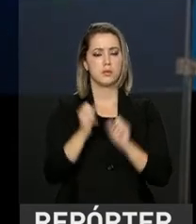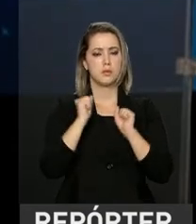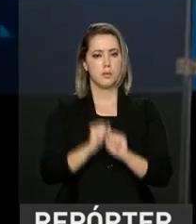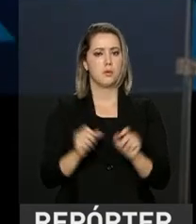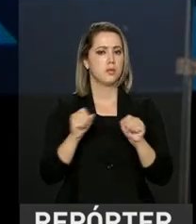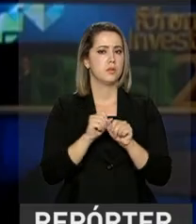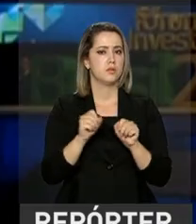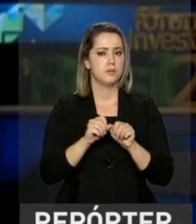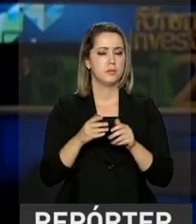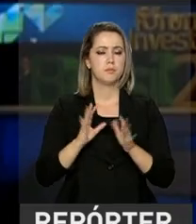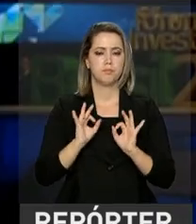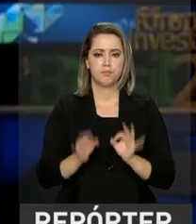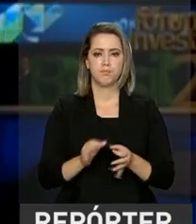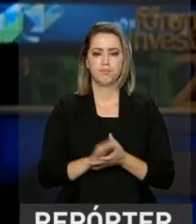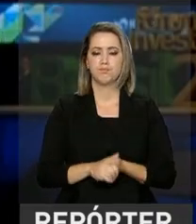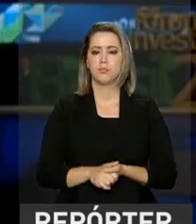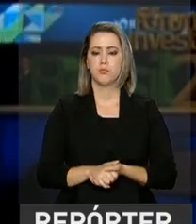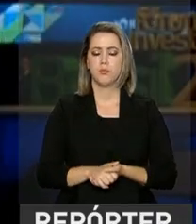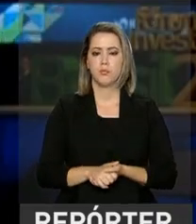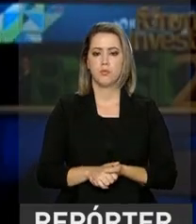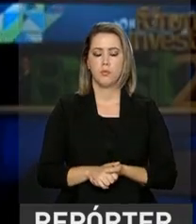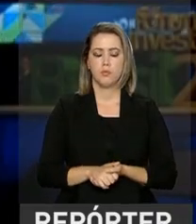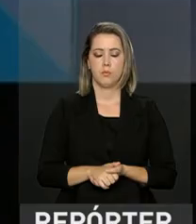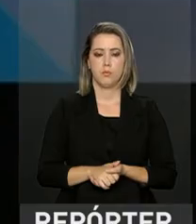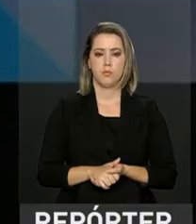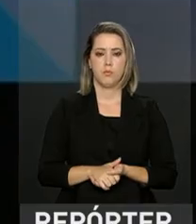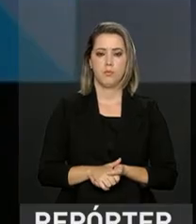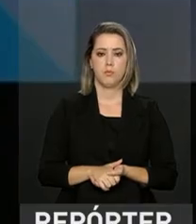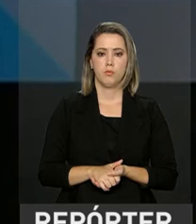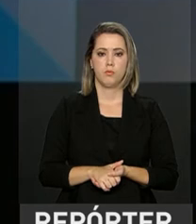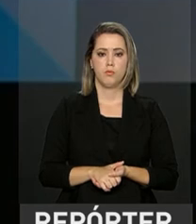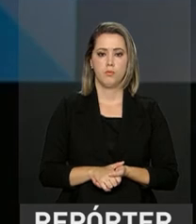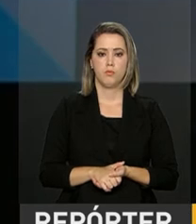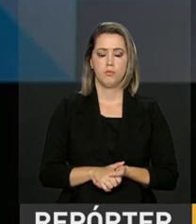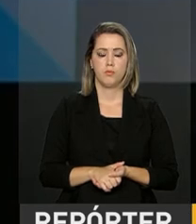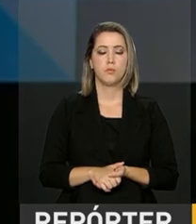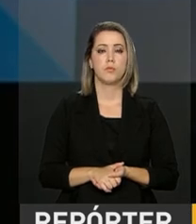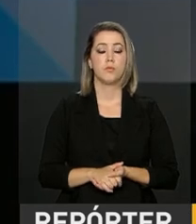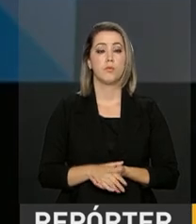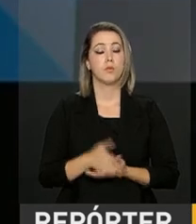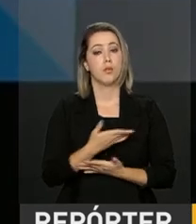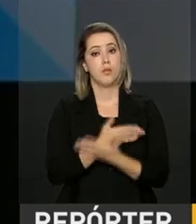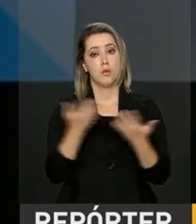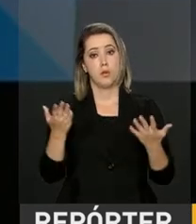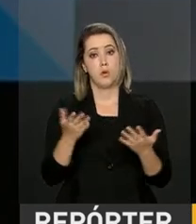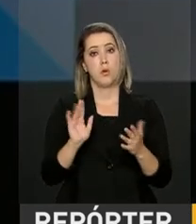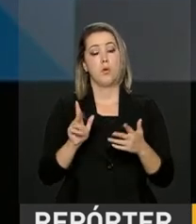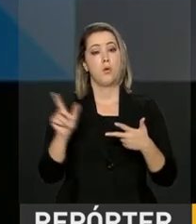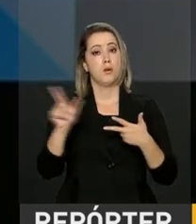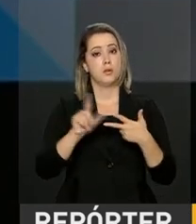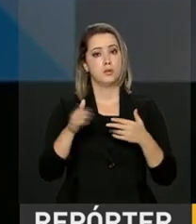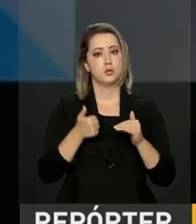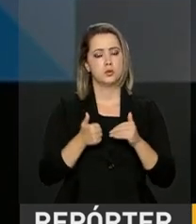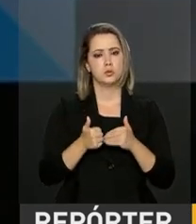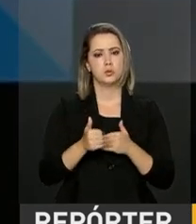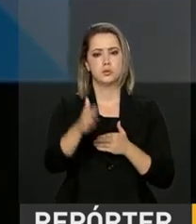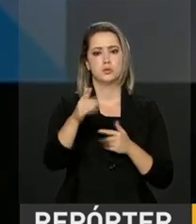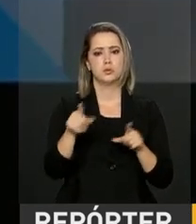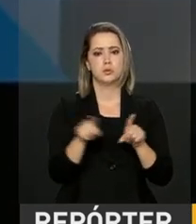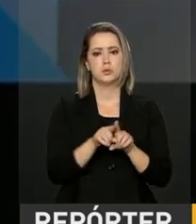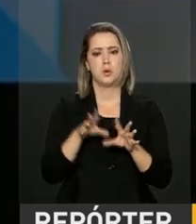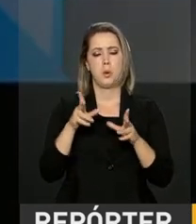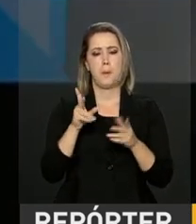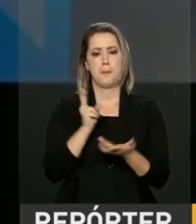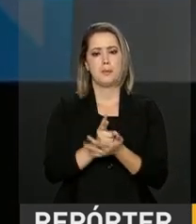com muito empenho posso afirmar que o parlamento vai seguir em frente apesar de